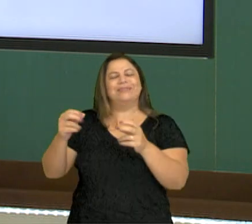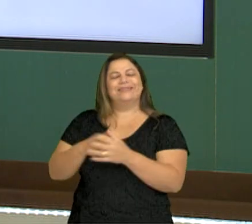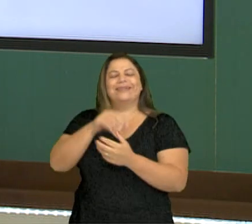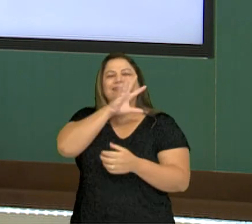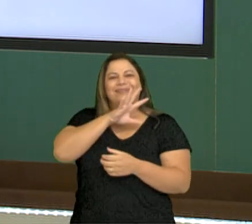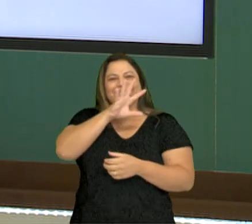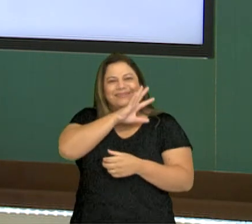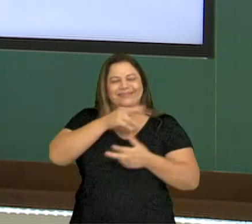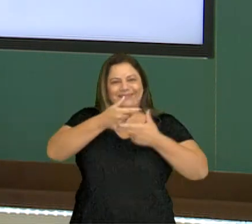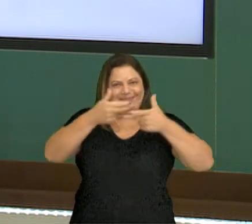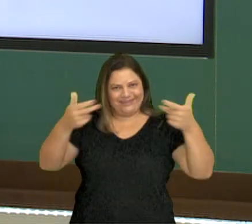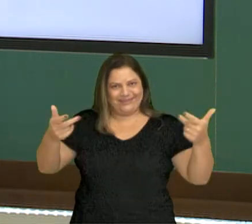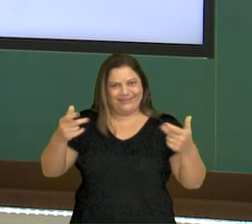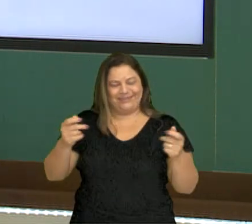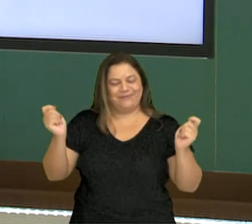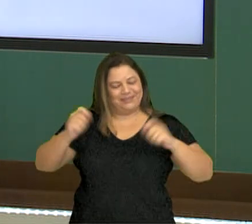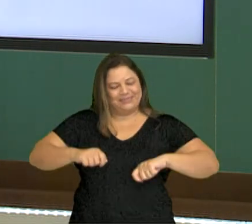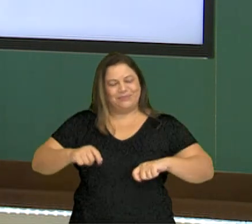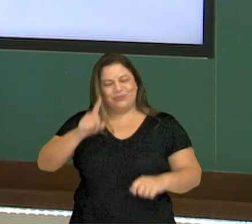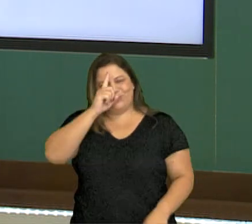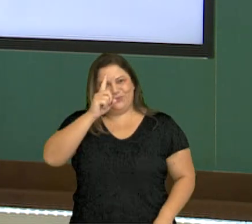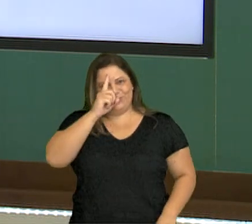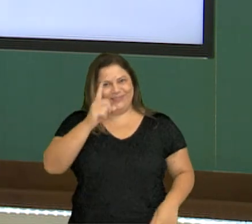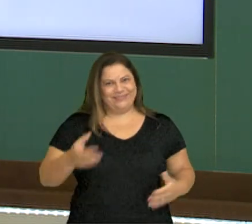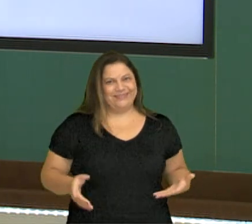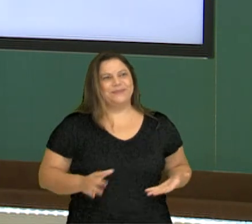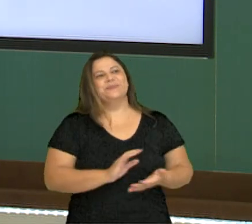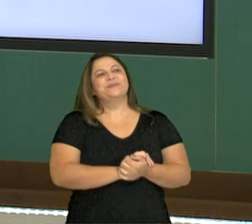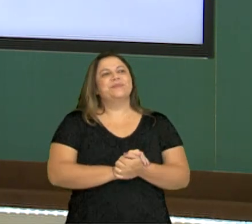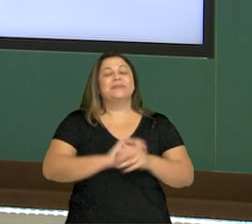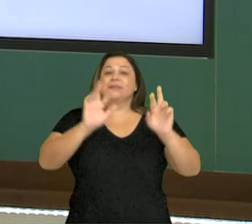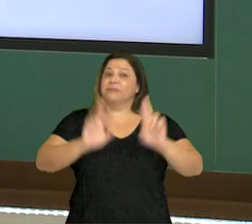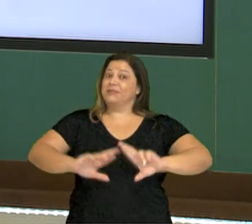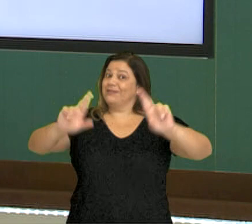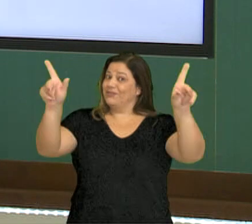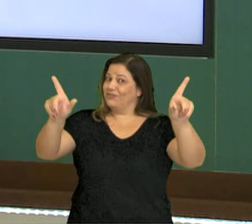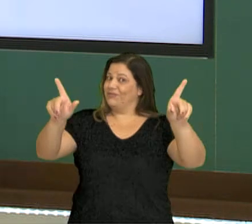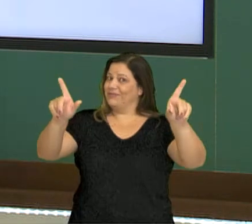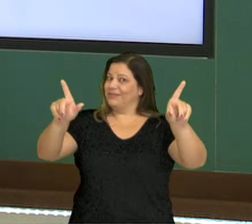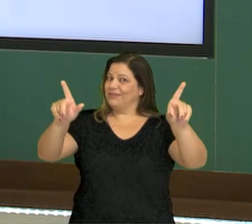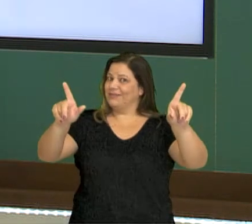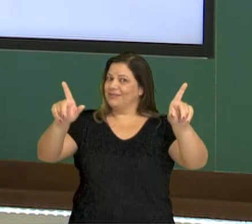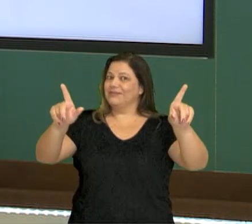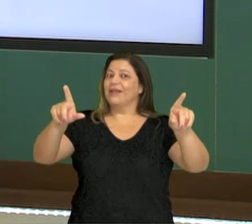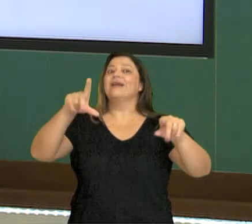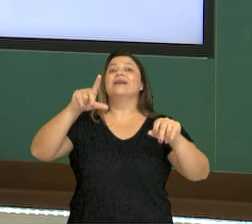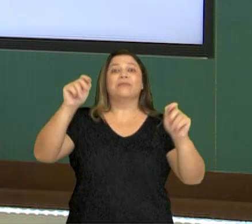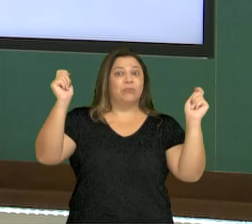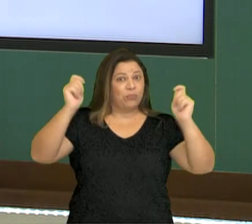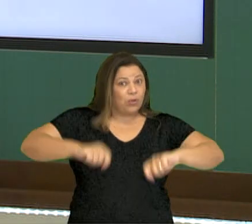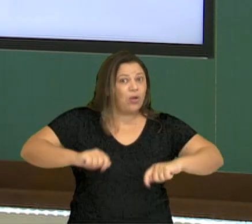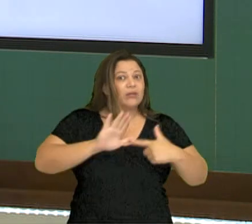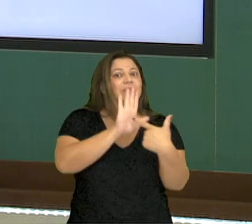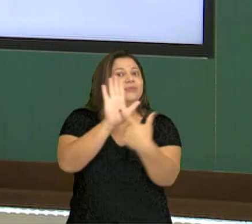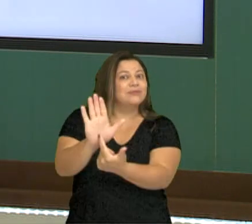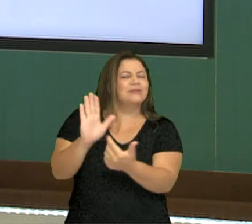e vegetais, que fazem parte do seu dia a dia. Mesmo sendo diferentes, eles podem apresentar